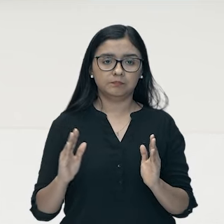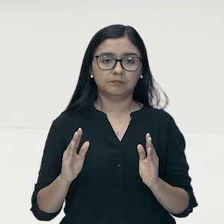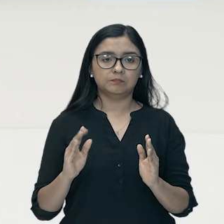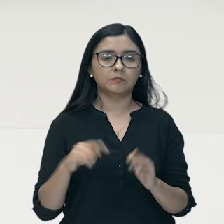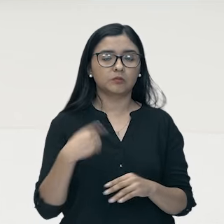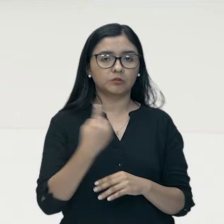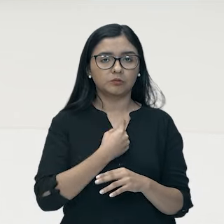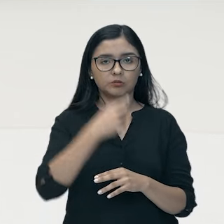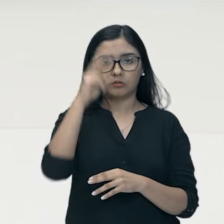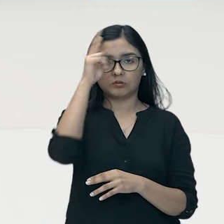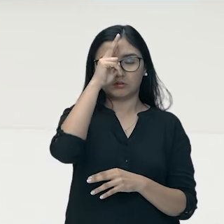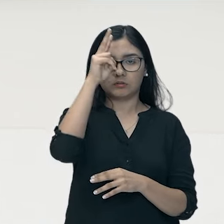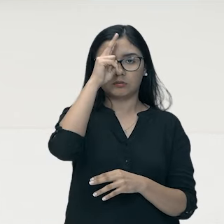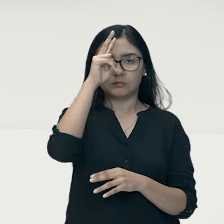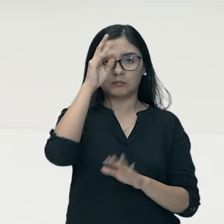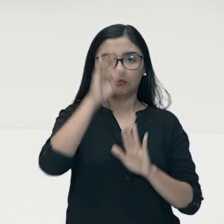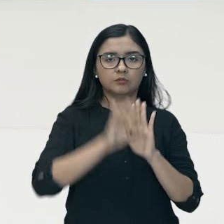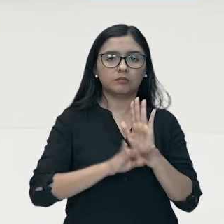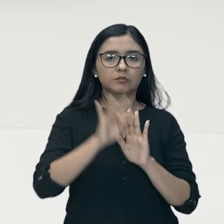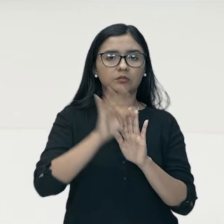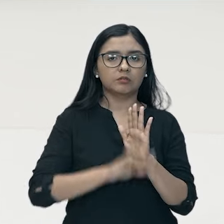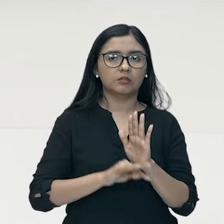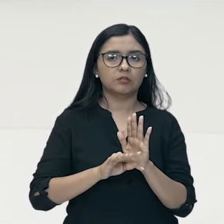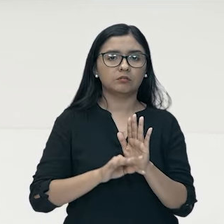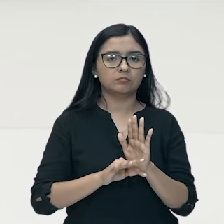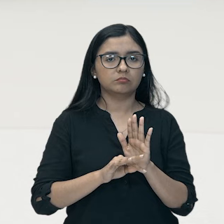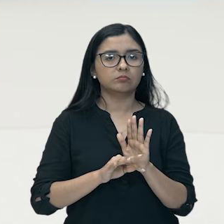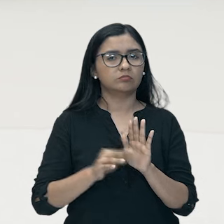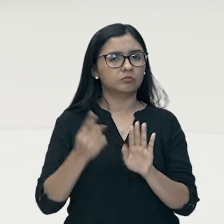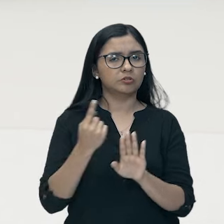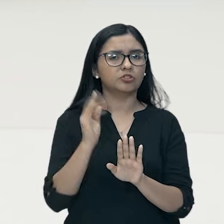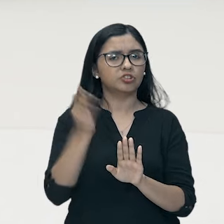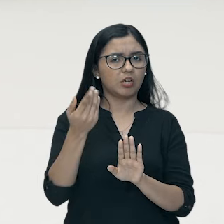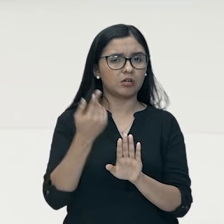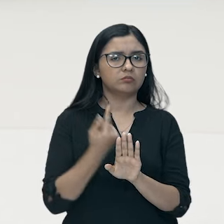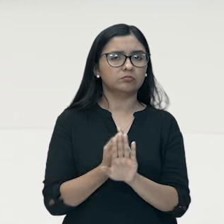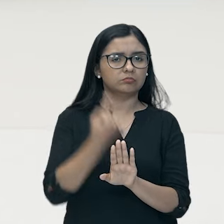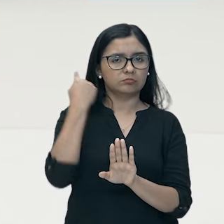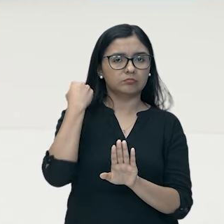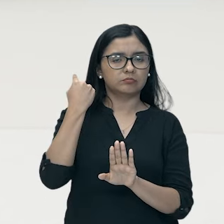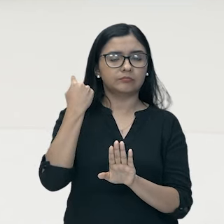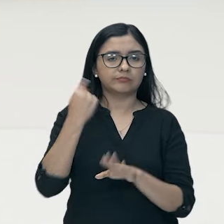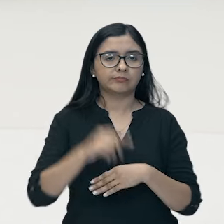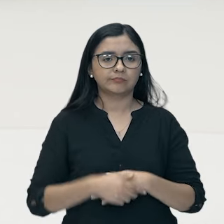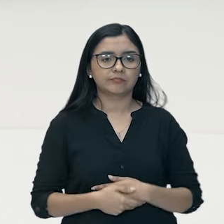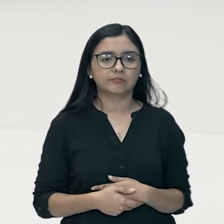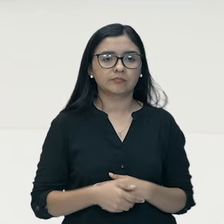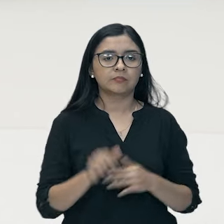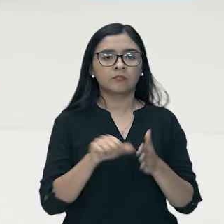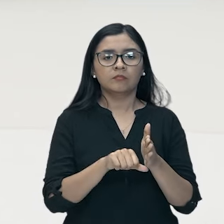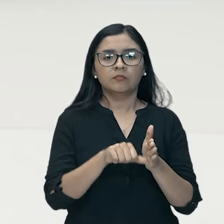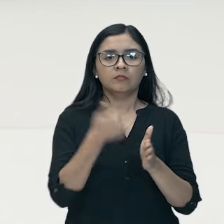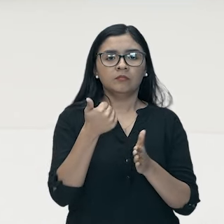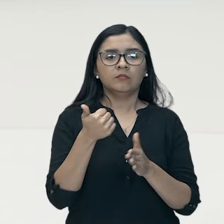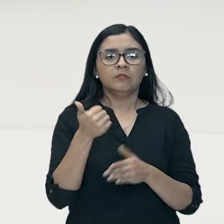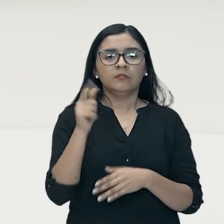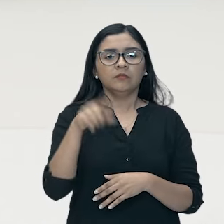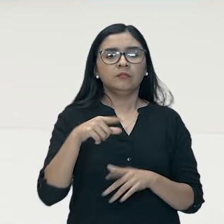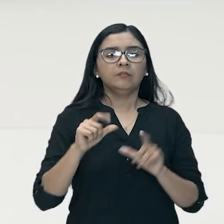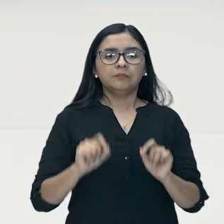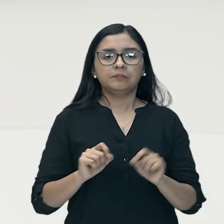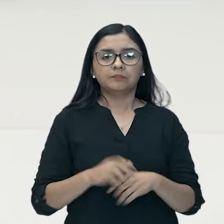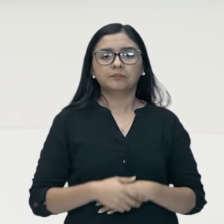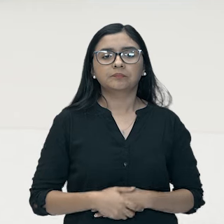lembremos de um texto que foi escrito lá atrás Então nós vamos ao primeiro processo aí de intertextualidade